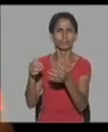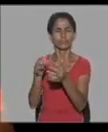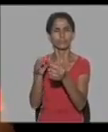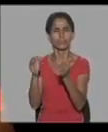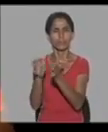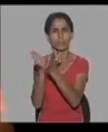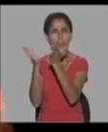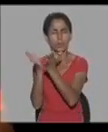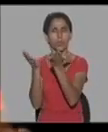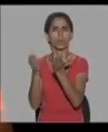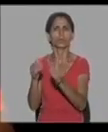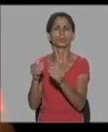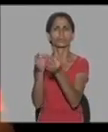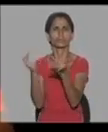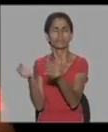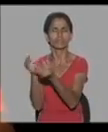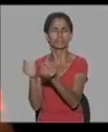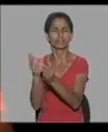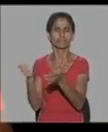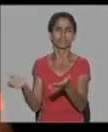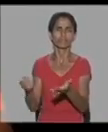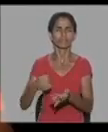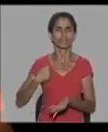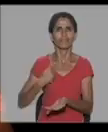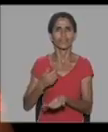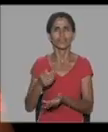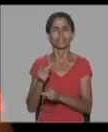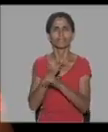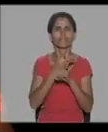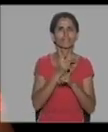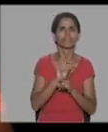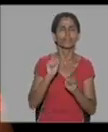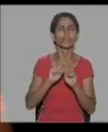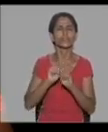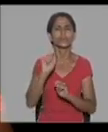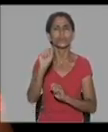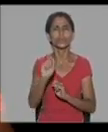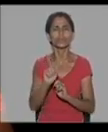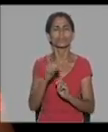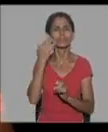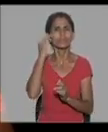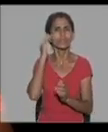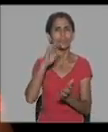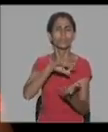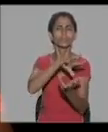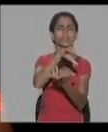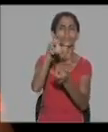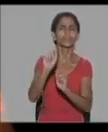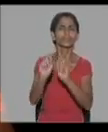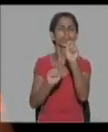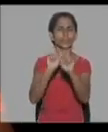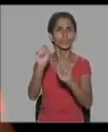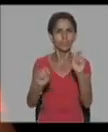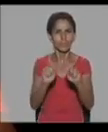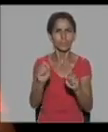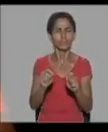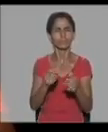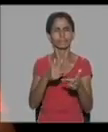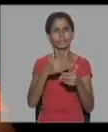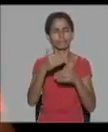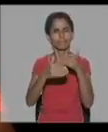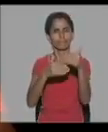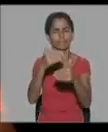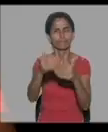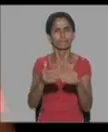pobre, né, que chega a uma determinada idade, você vai buscar o que fazer, você vai tentar entender o mundo, né? E